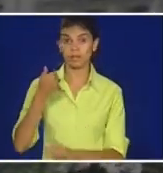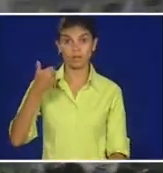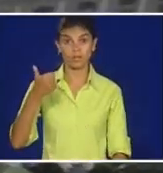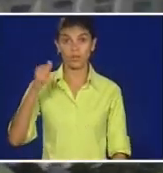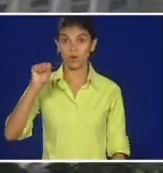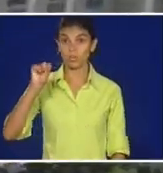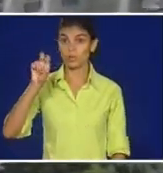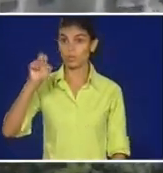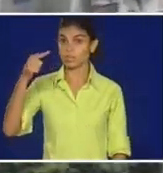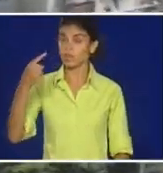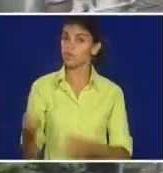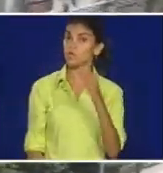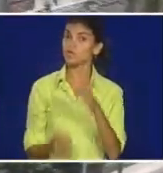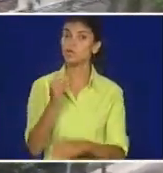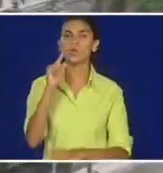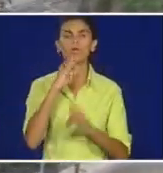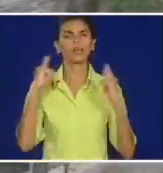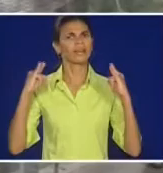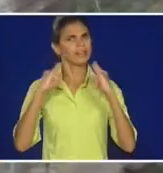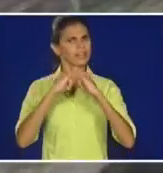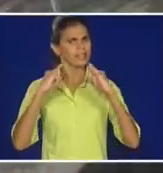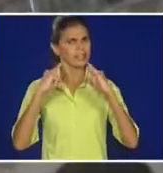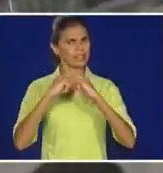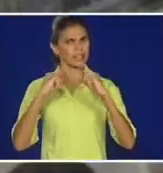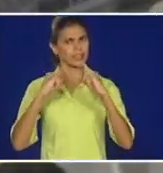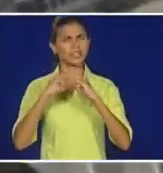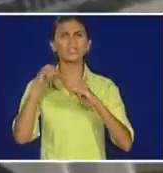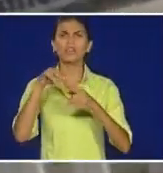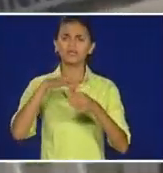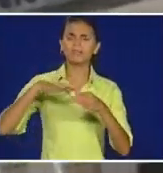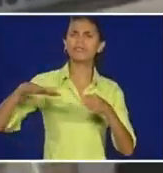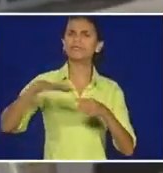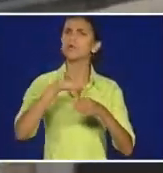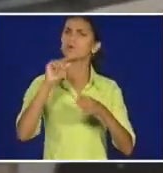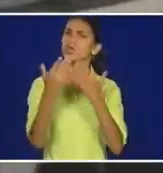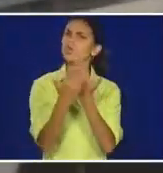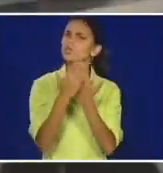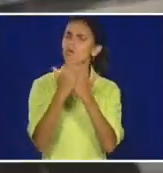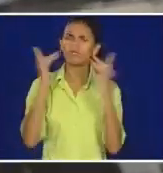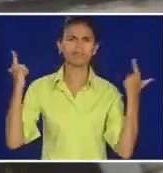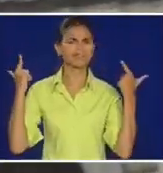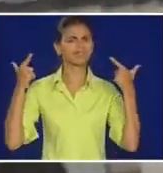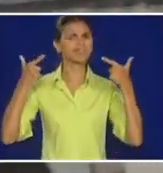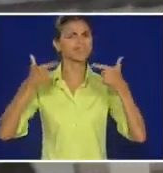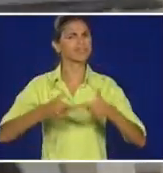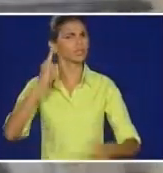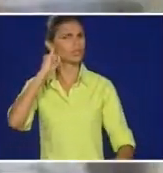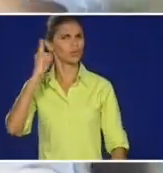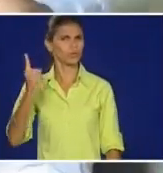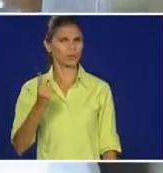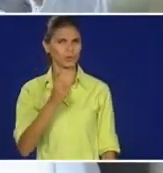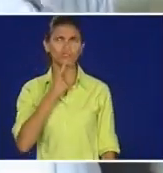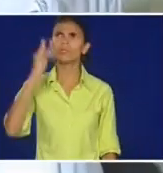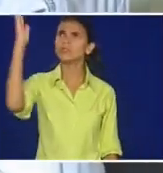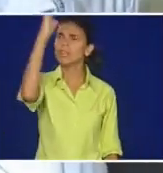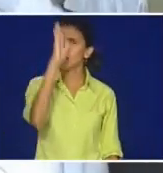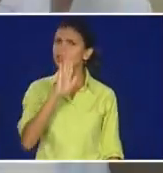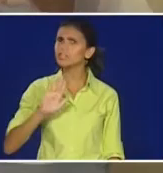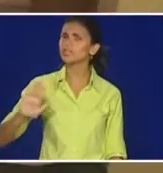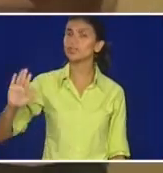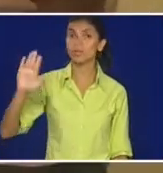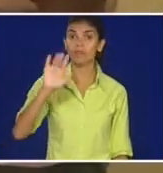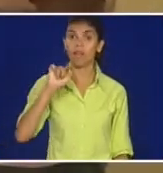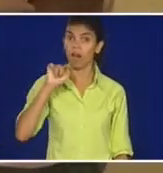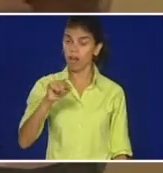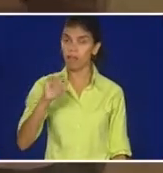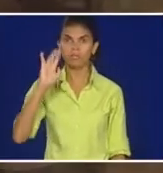Fundado em 1857, o Instituto Nacional de Educação de Surdos é o centro de referência nacional na área da